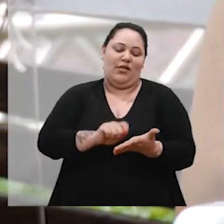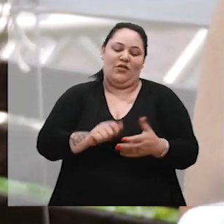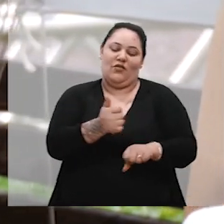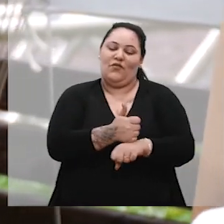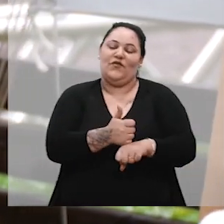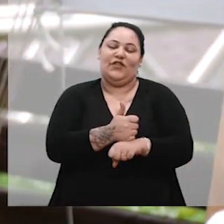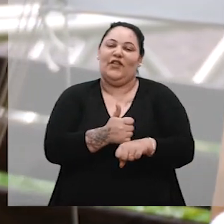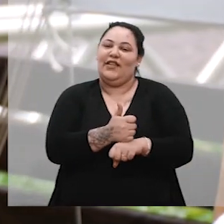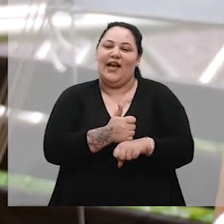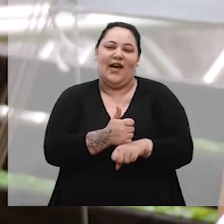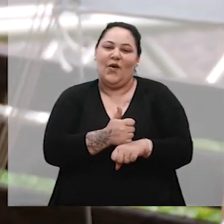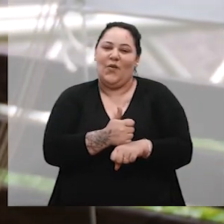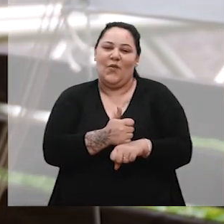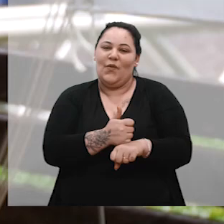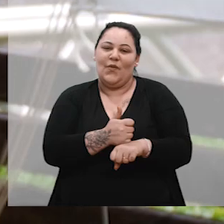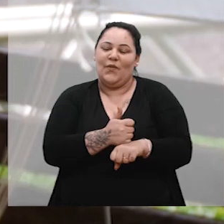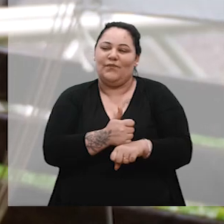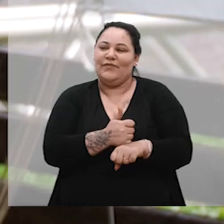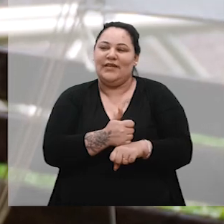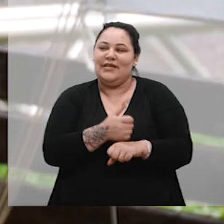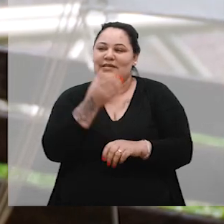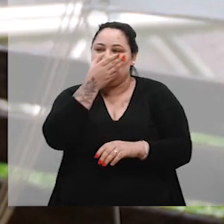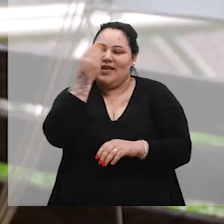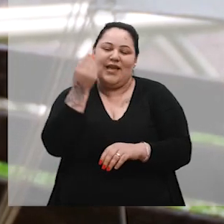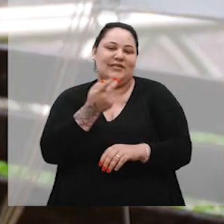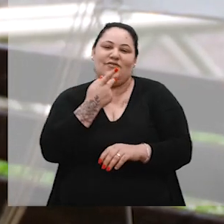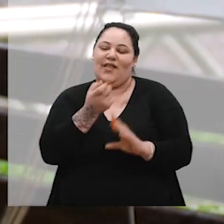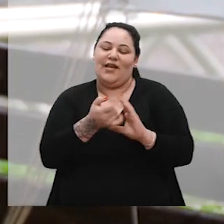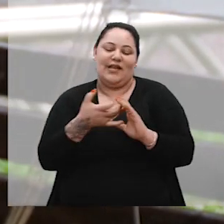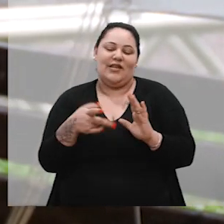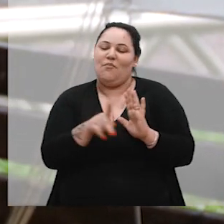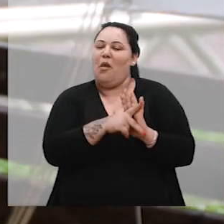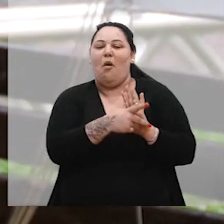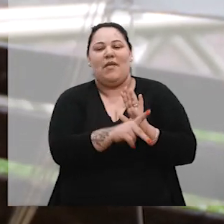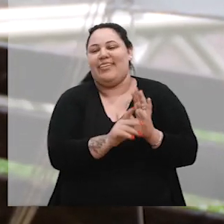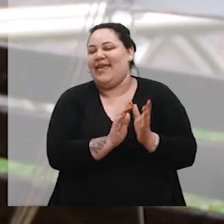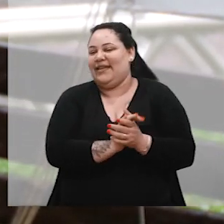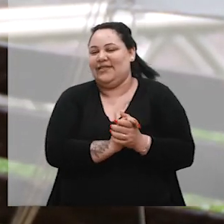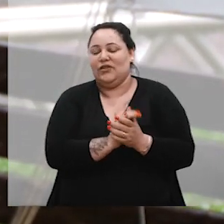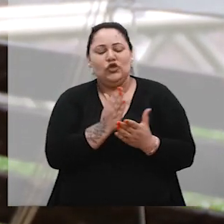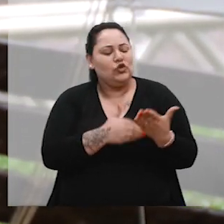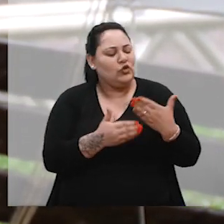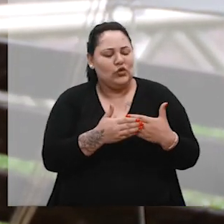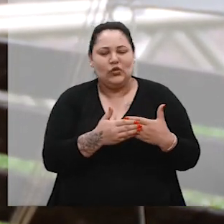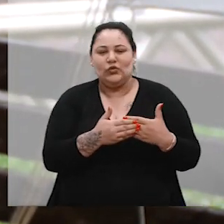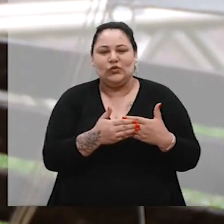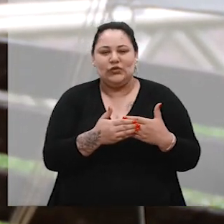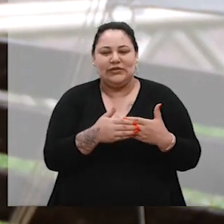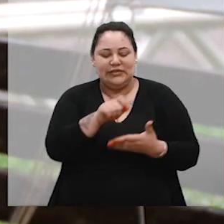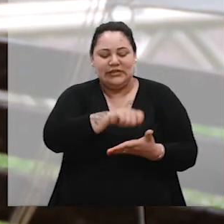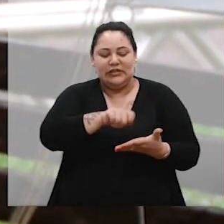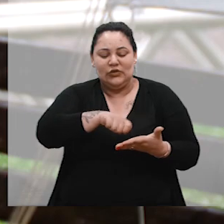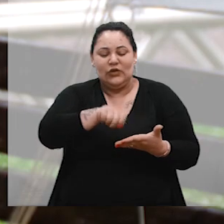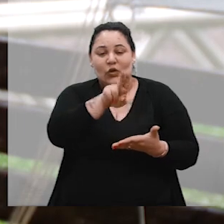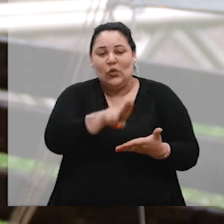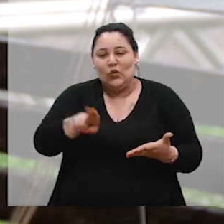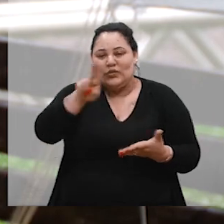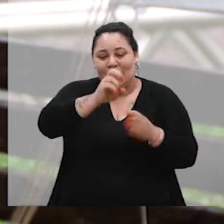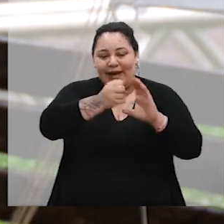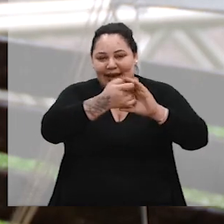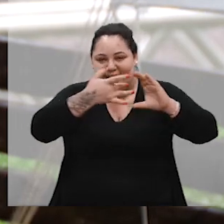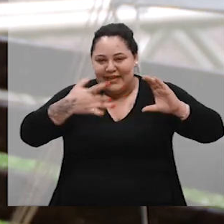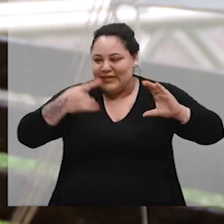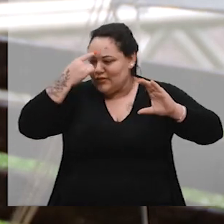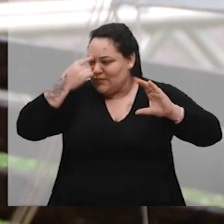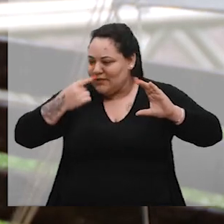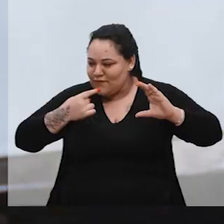de falar dele mesmo. Não acha, Rejane? Sim. Né? Todos os escritores falam em grande parte da sua